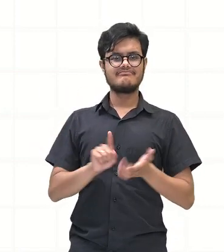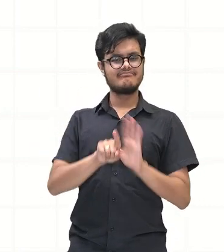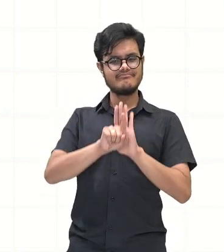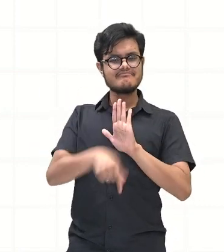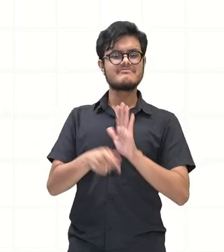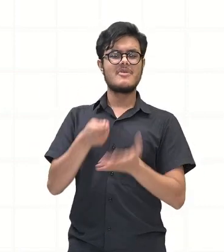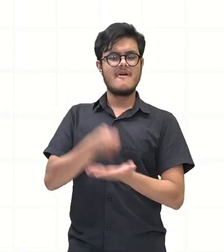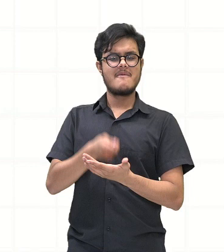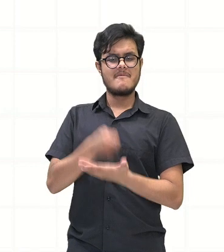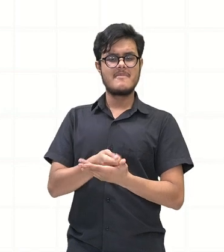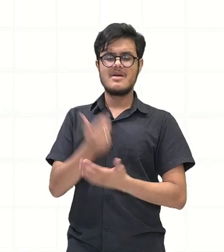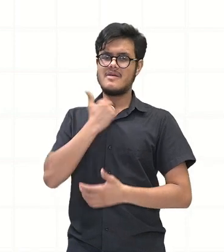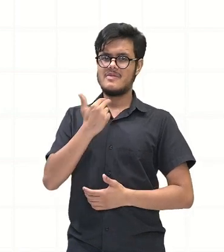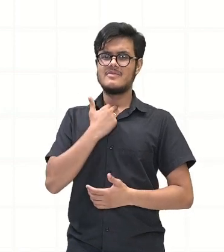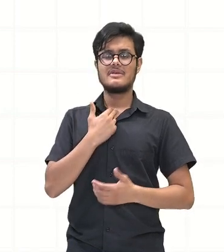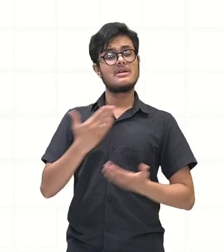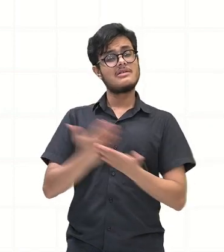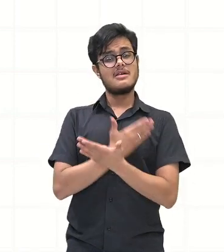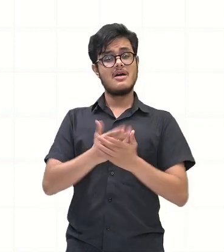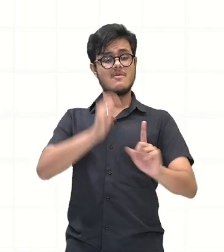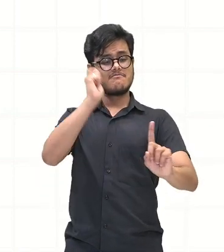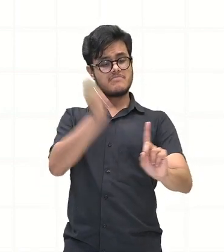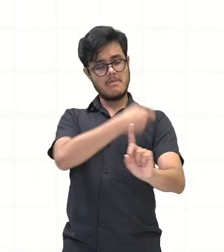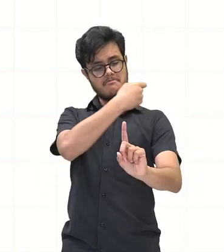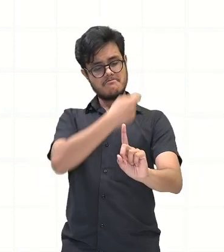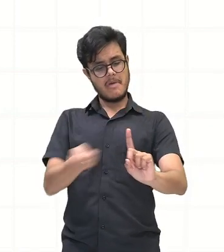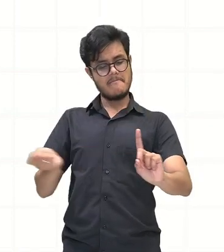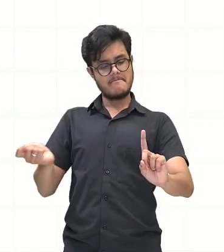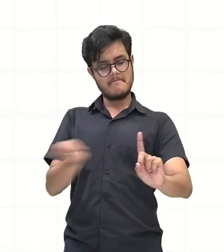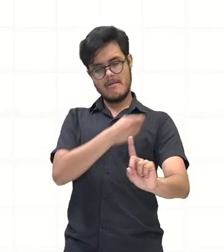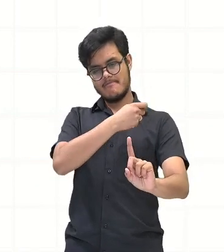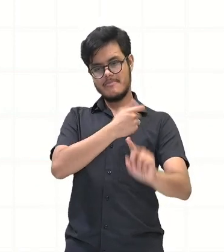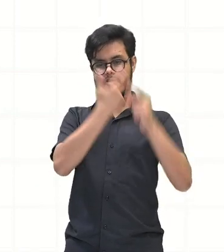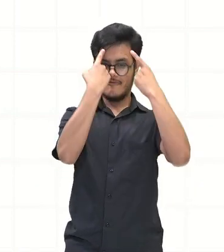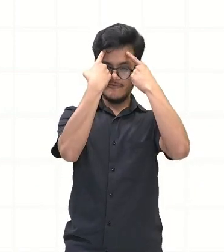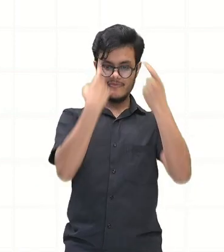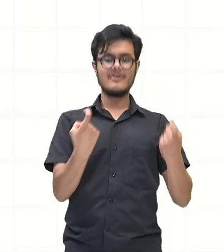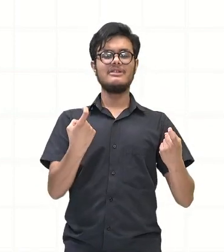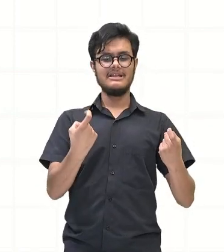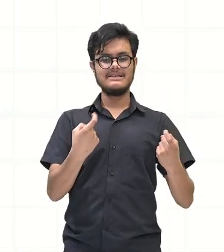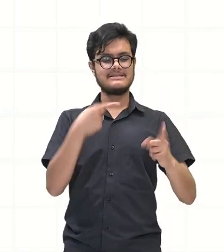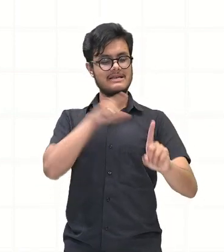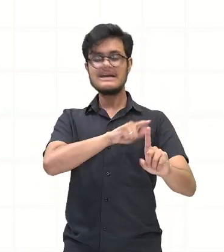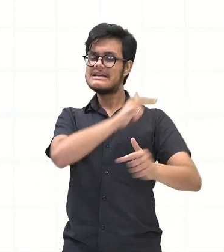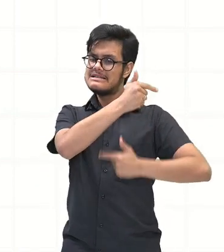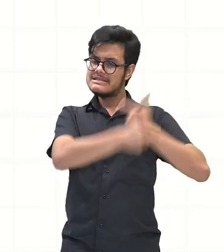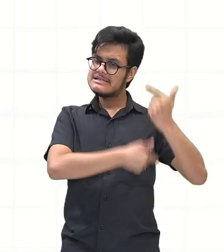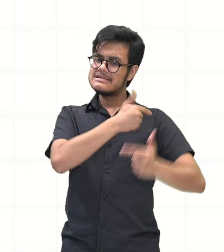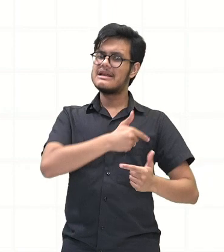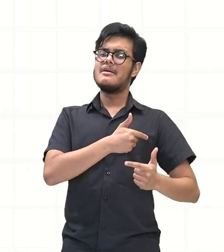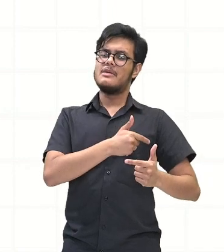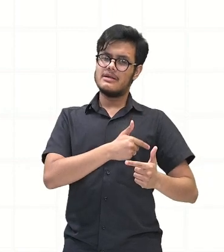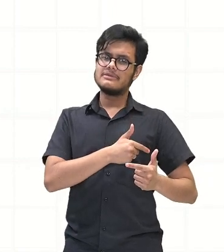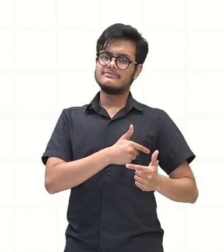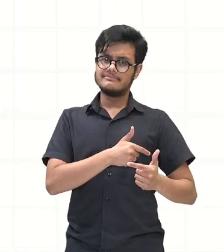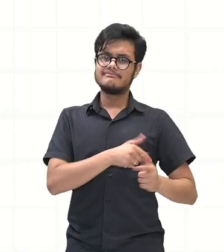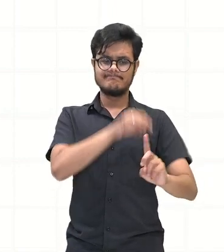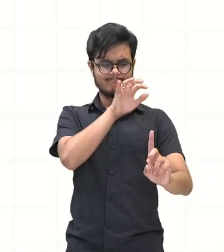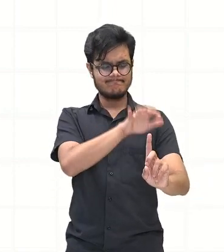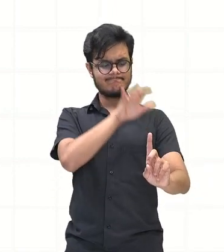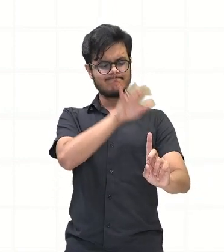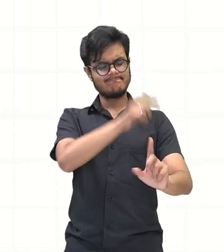também aplicar alguns castigos físicos para que aquela pessoa consiga produzir na escala em que o dono